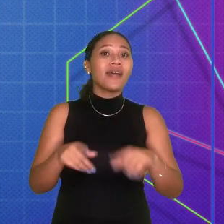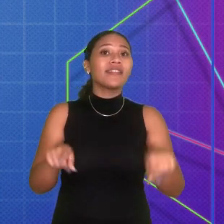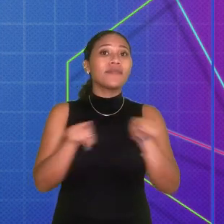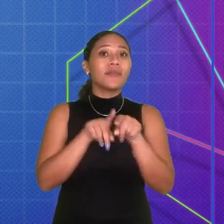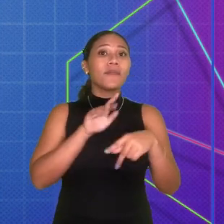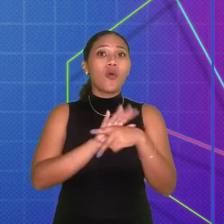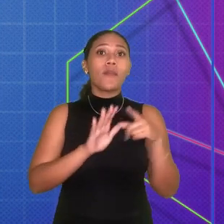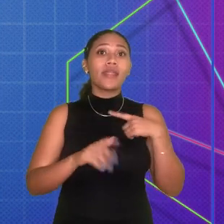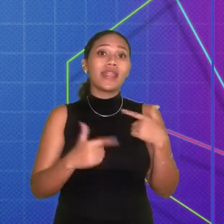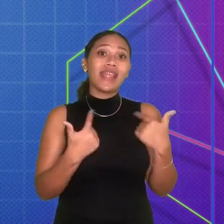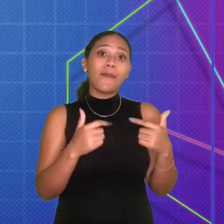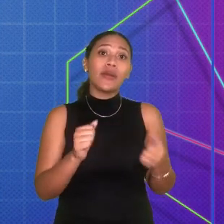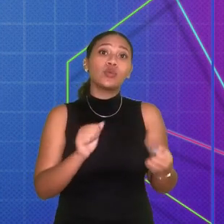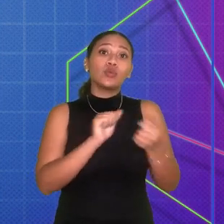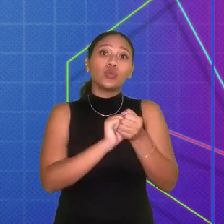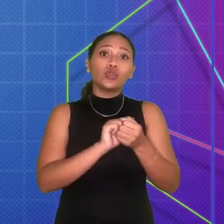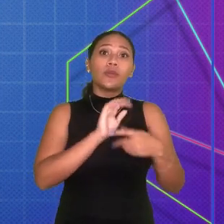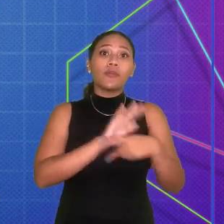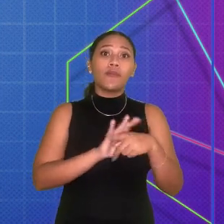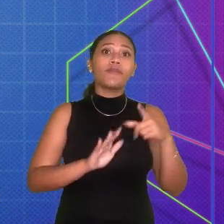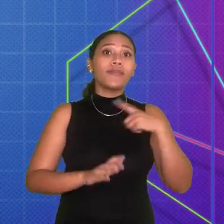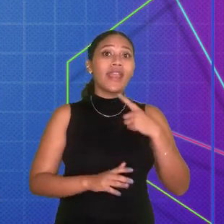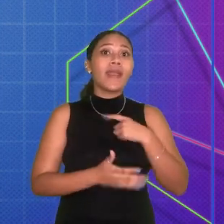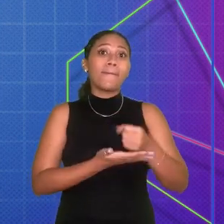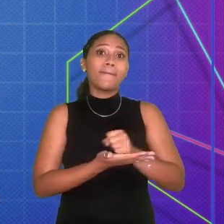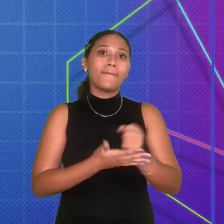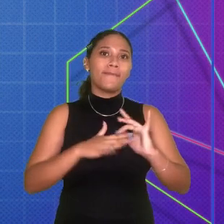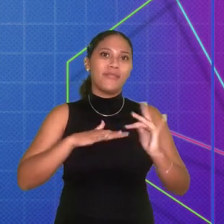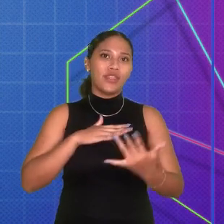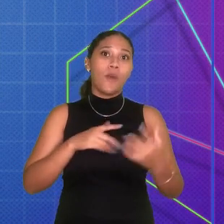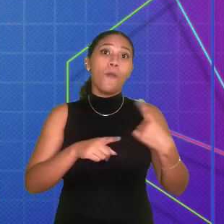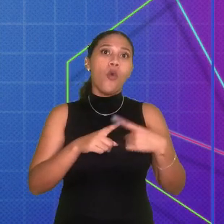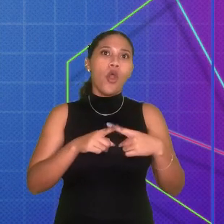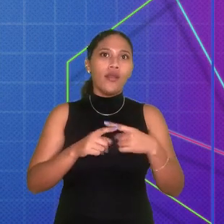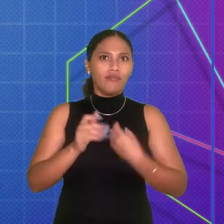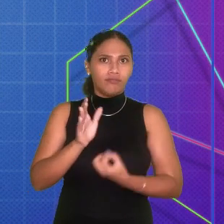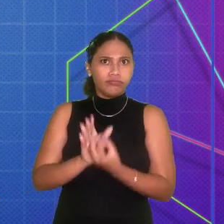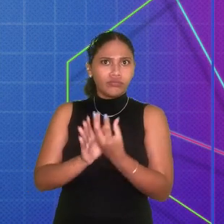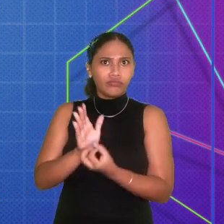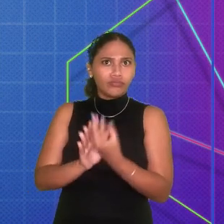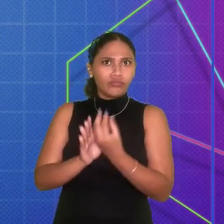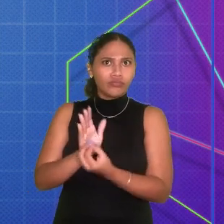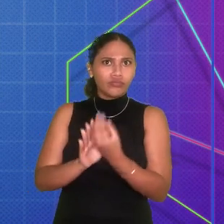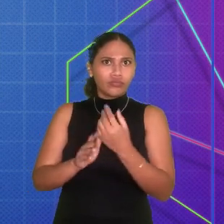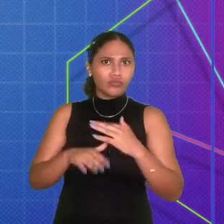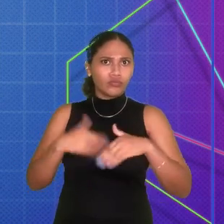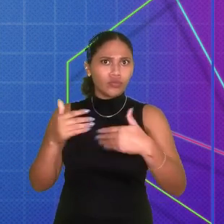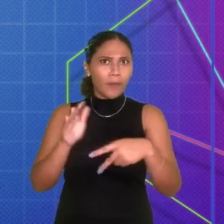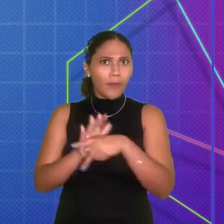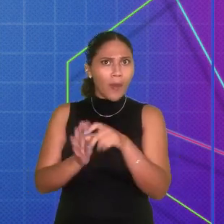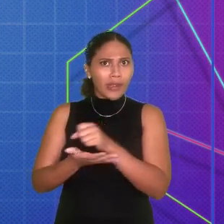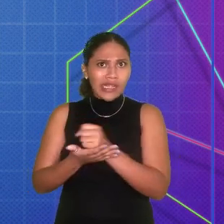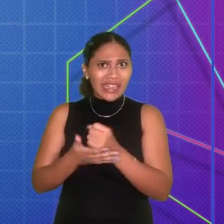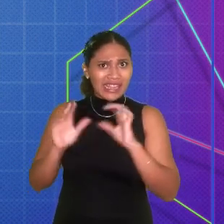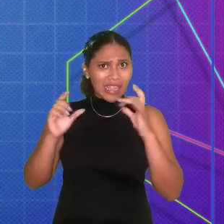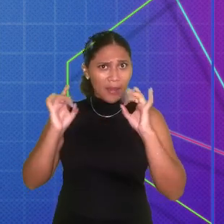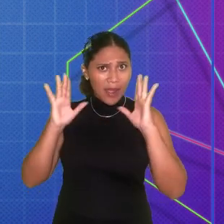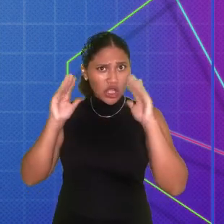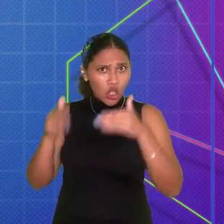quem trabalha com videogames na mídia, porque desenvolvedores não são as únicas pessoas que trabalham com games. Temos também